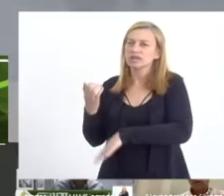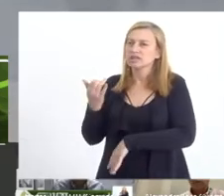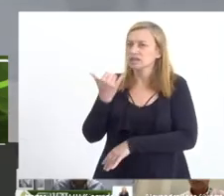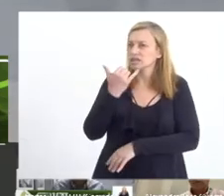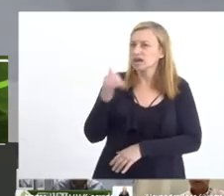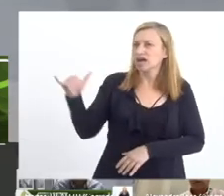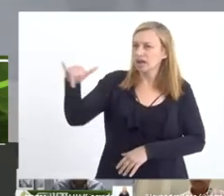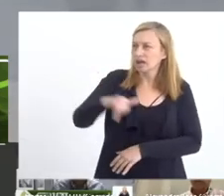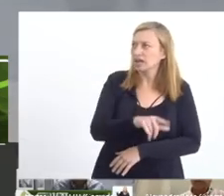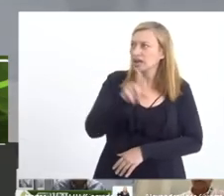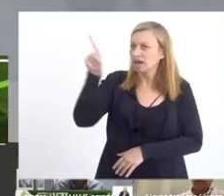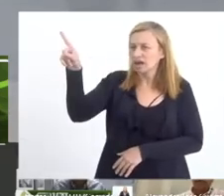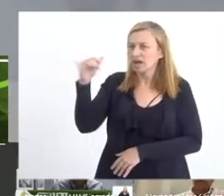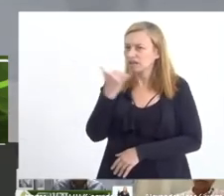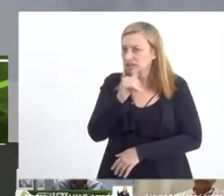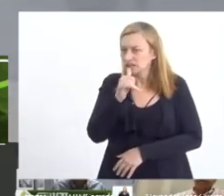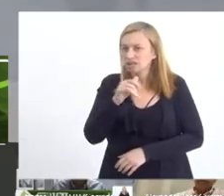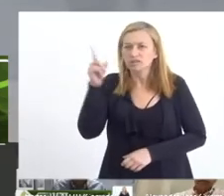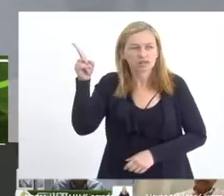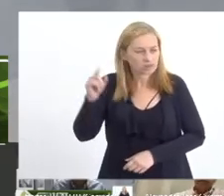os aeroportos,